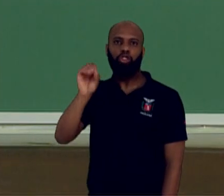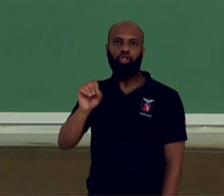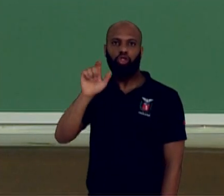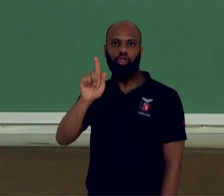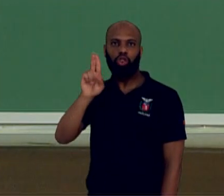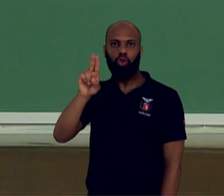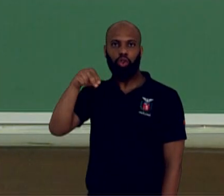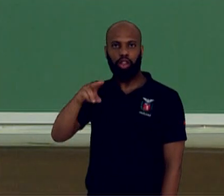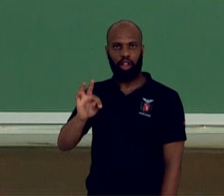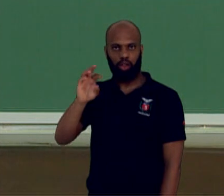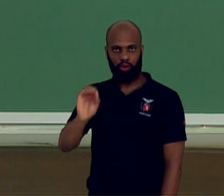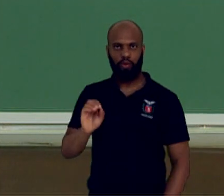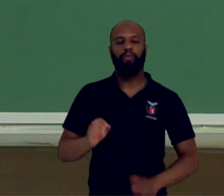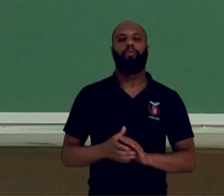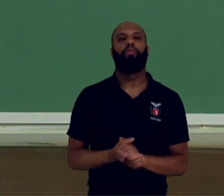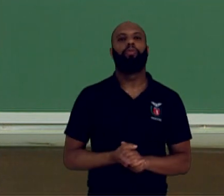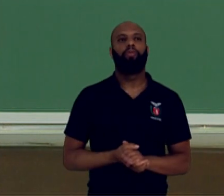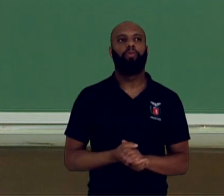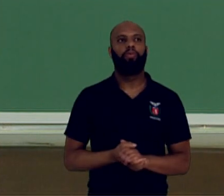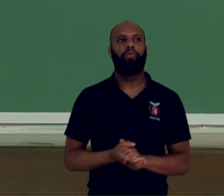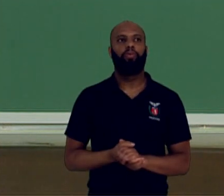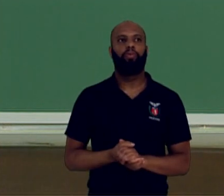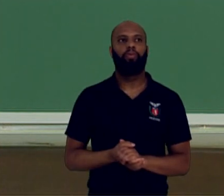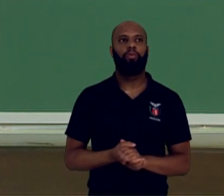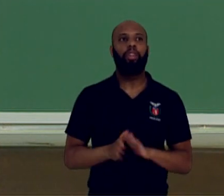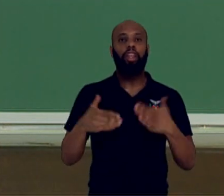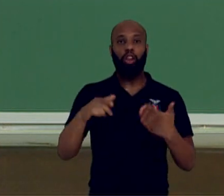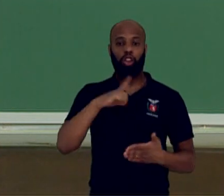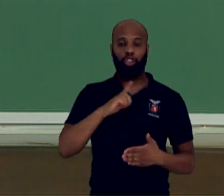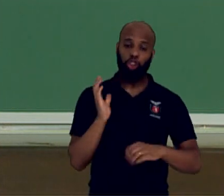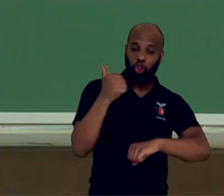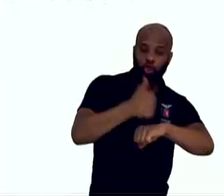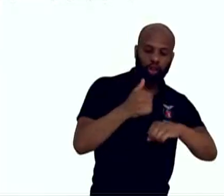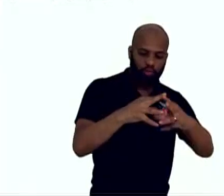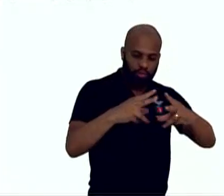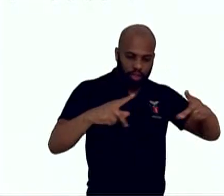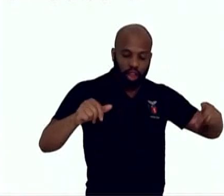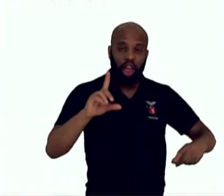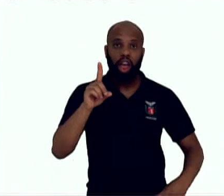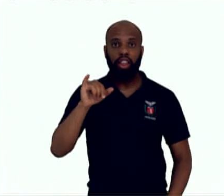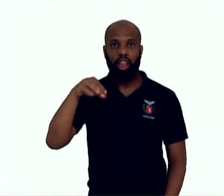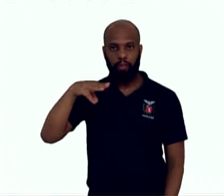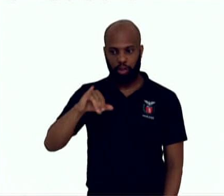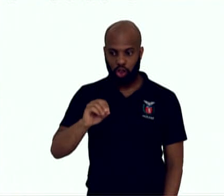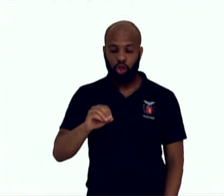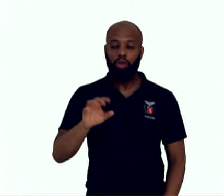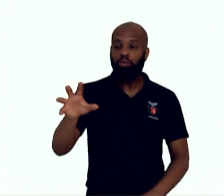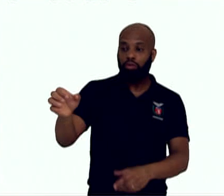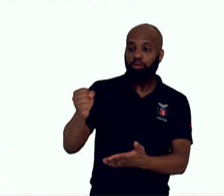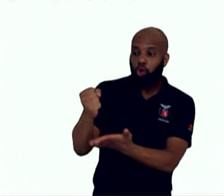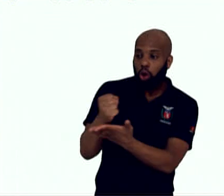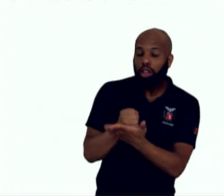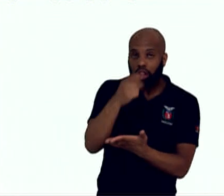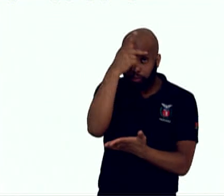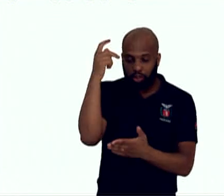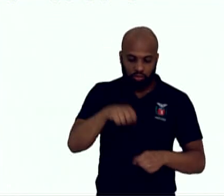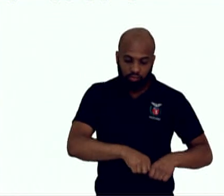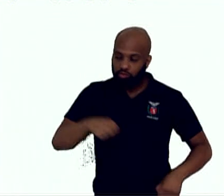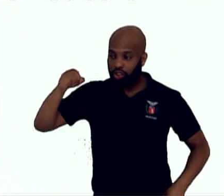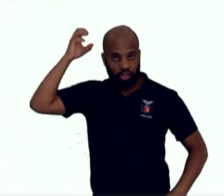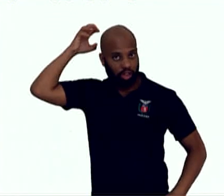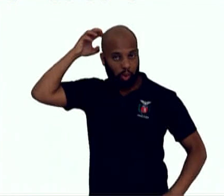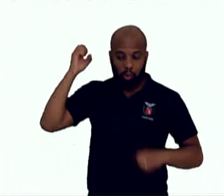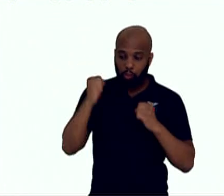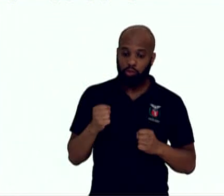para se utilizarmos. Esses daimyo, donos de terras, contratavam samurais para proteger suas terras, que poderiam pagar ou